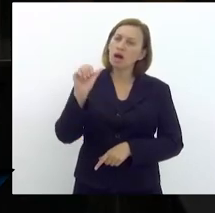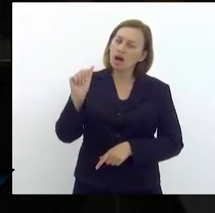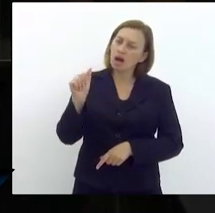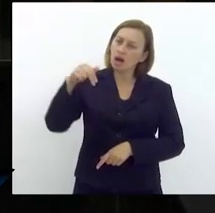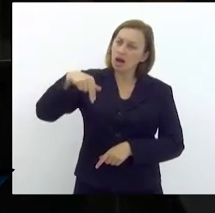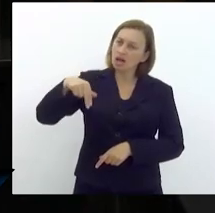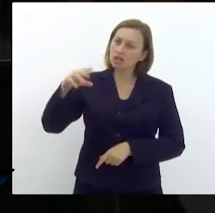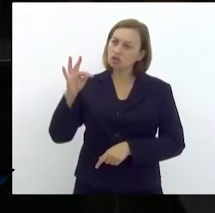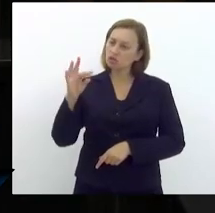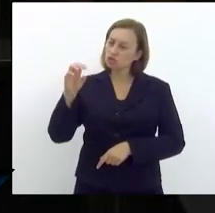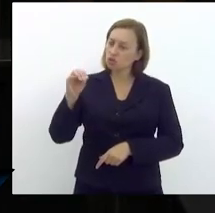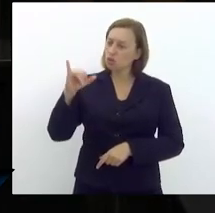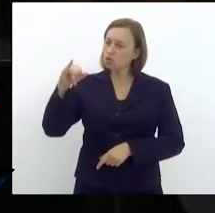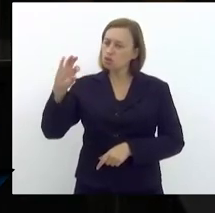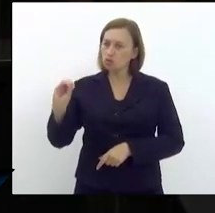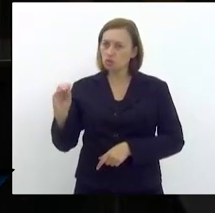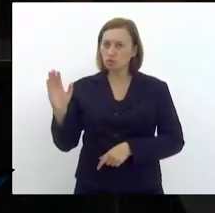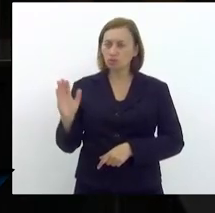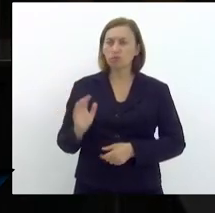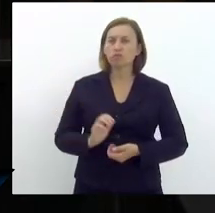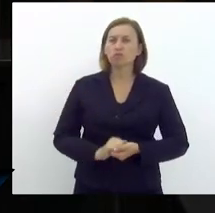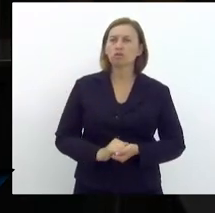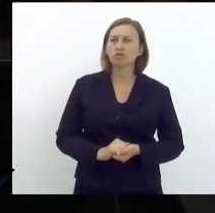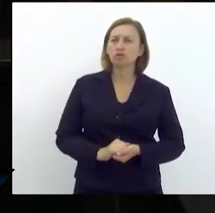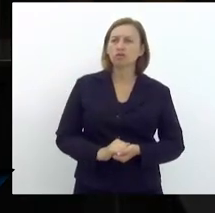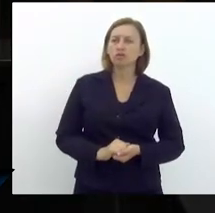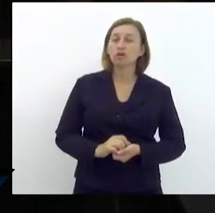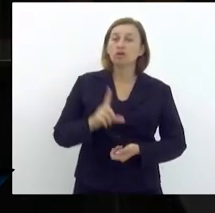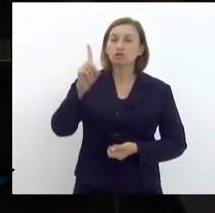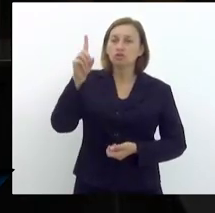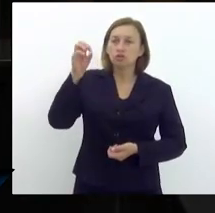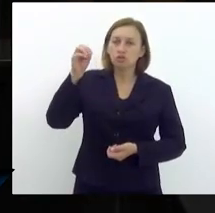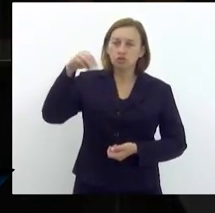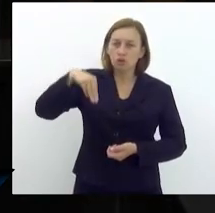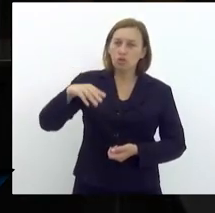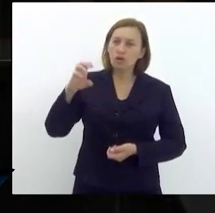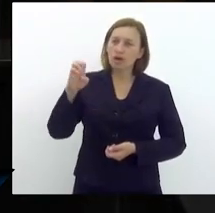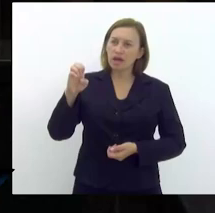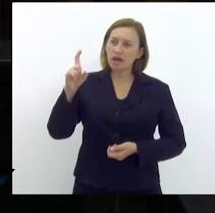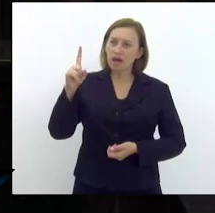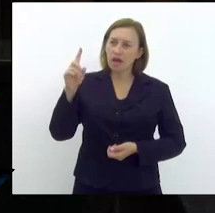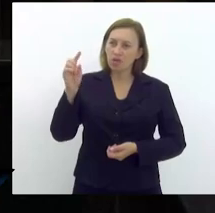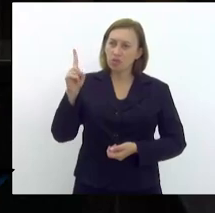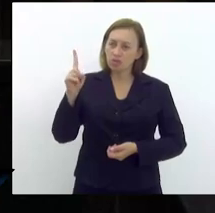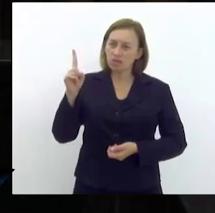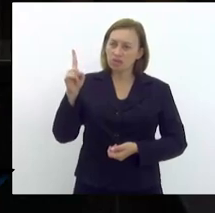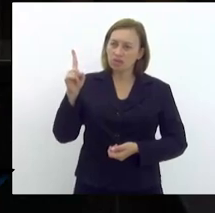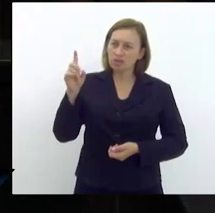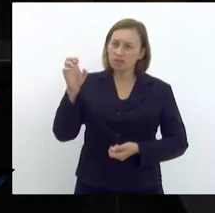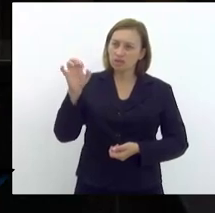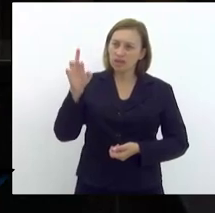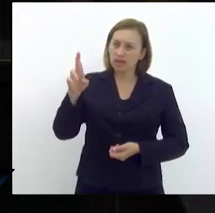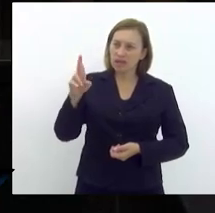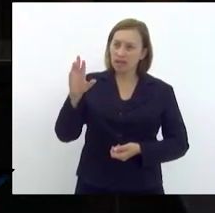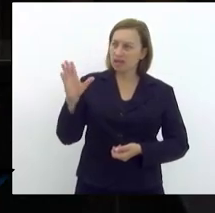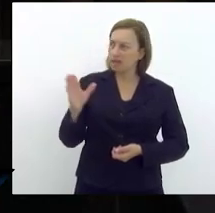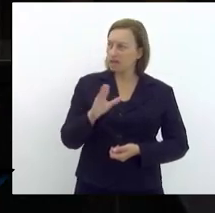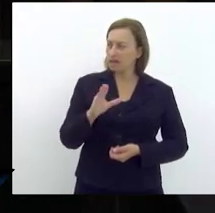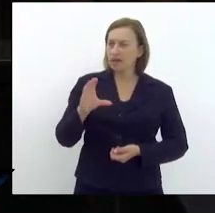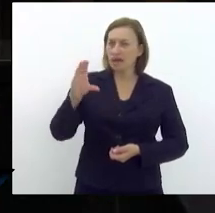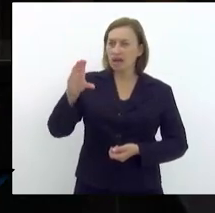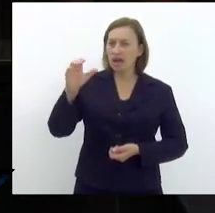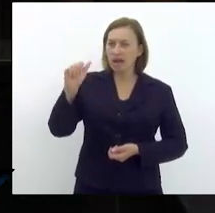Bispo de Crateús não é Alder câmara e dá um Valdir